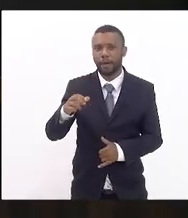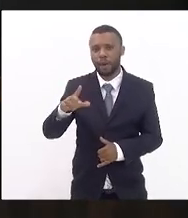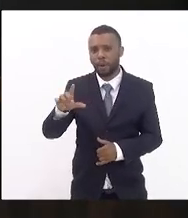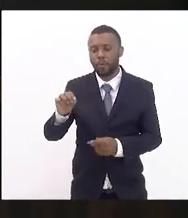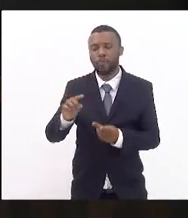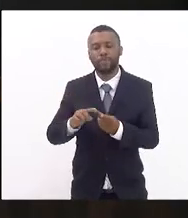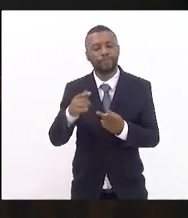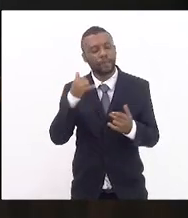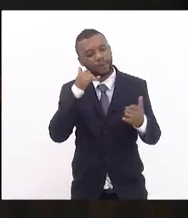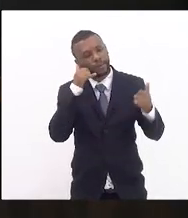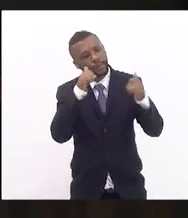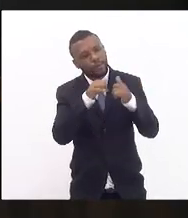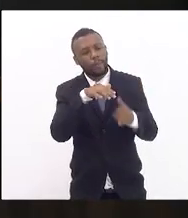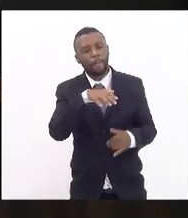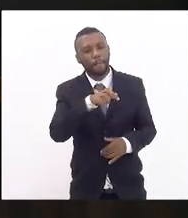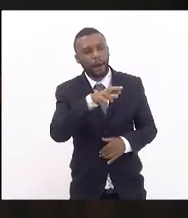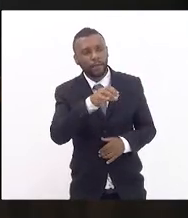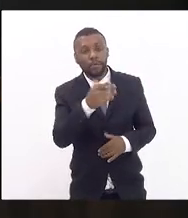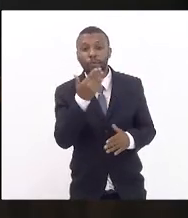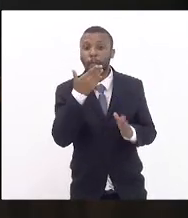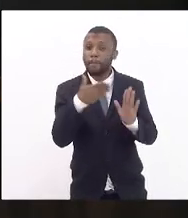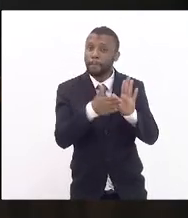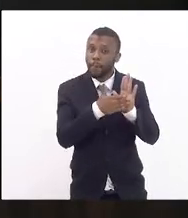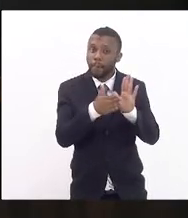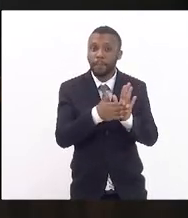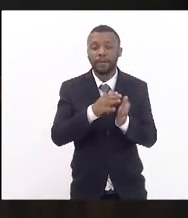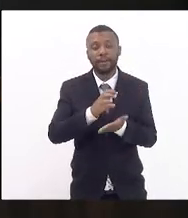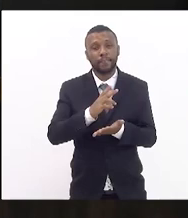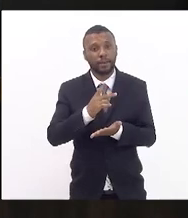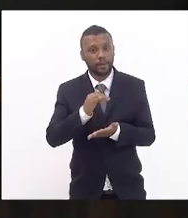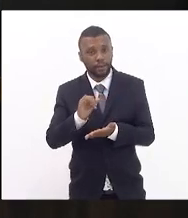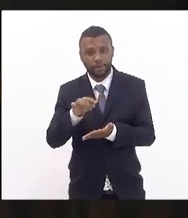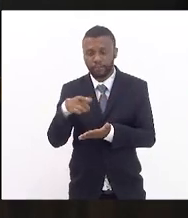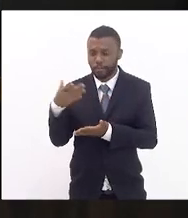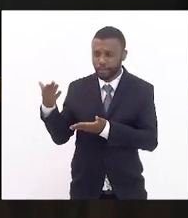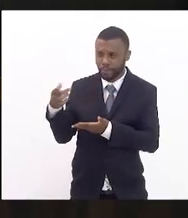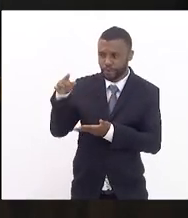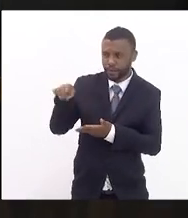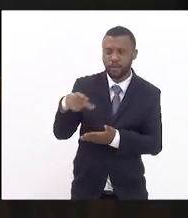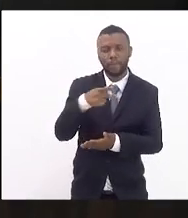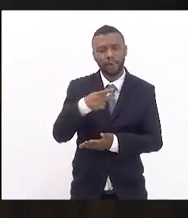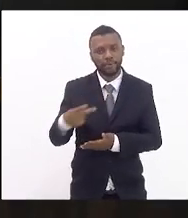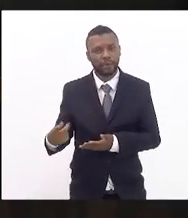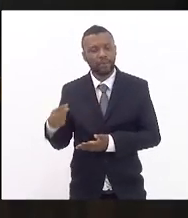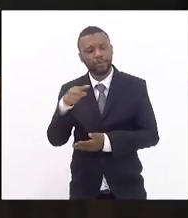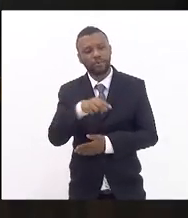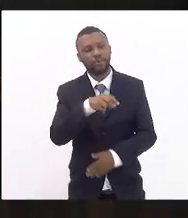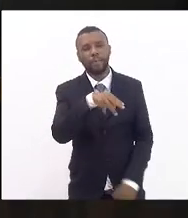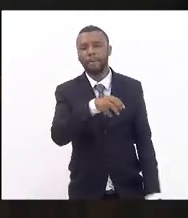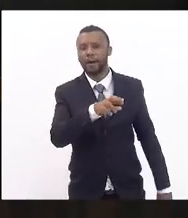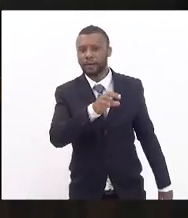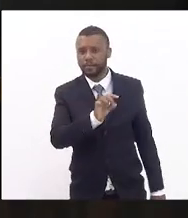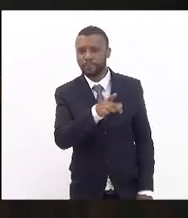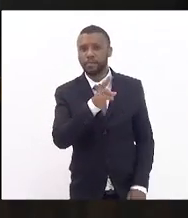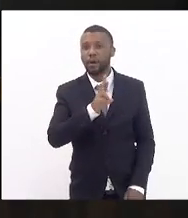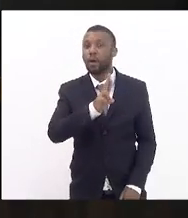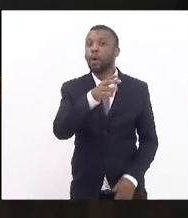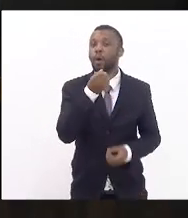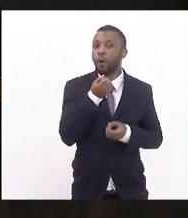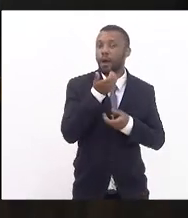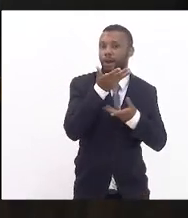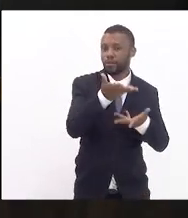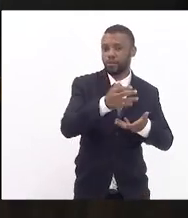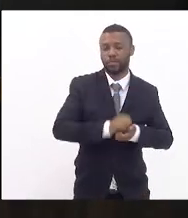falei, vou propor uma CPI, vou convidar você para ser seu presidente, e o Márcio relator. Conversamos